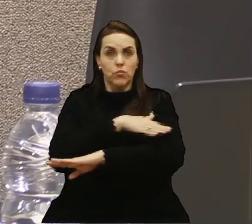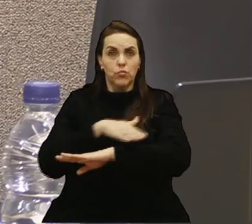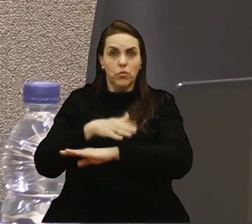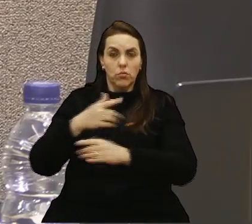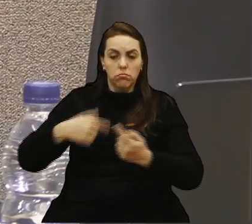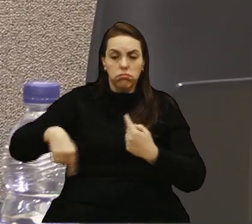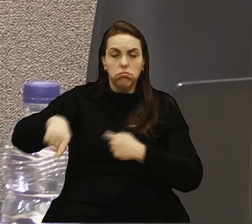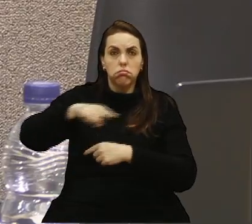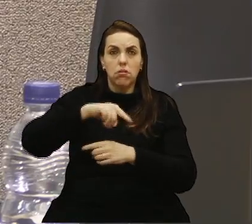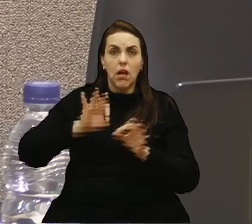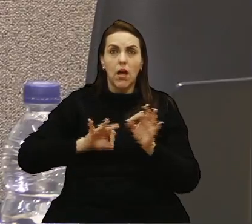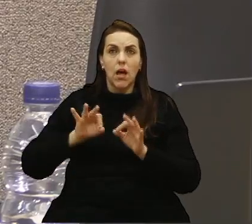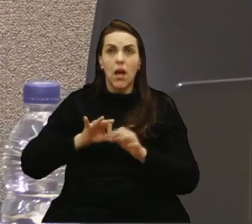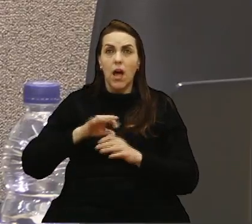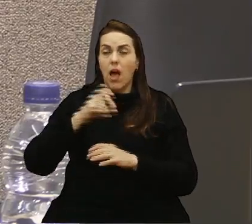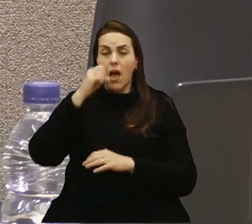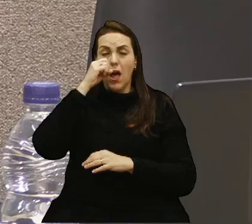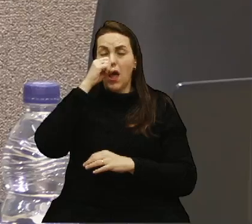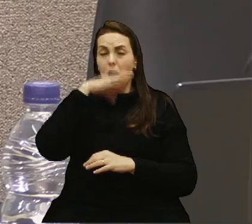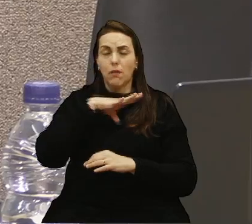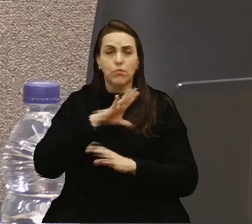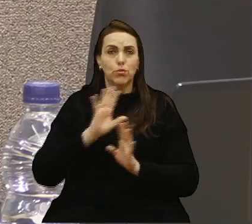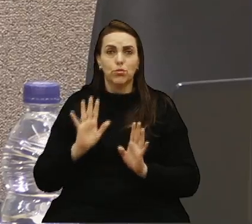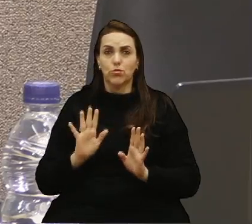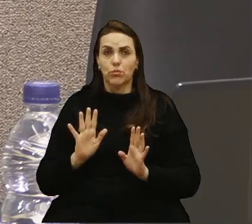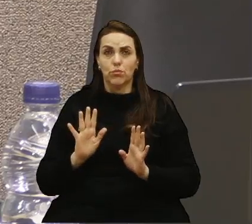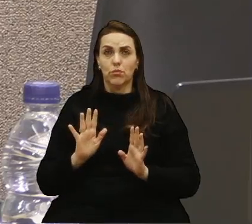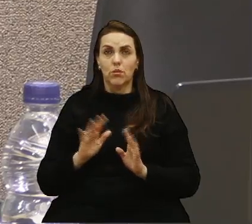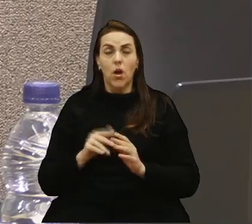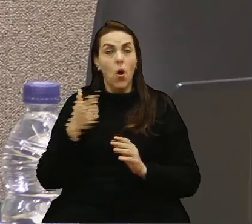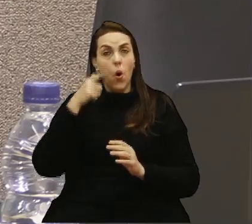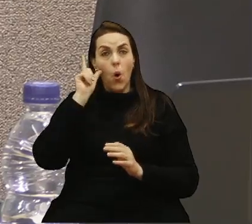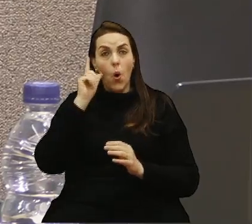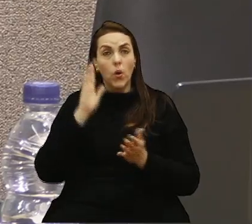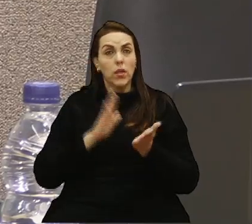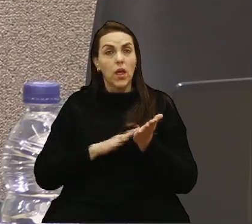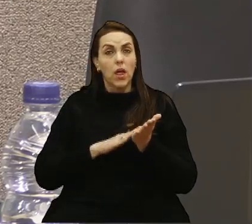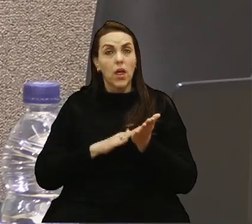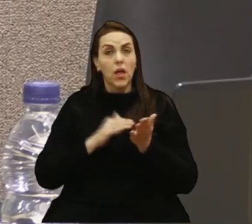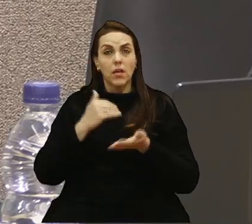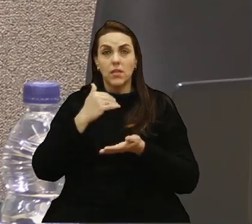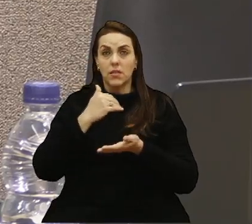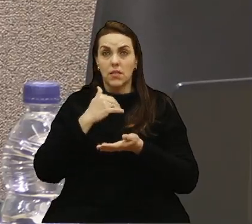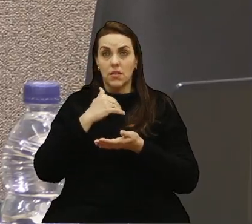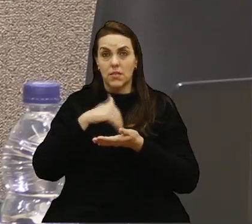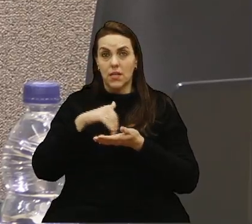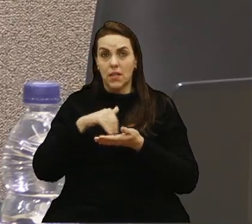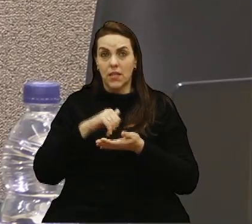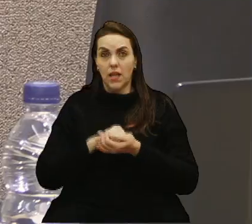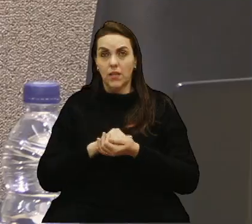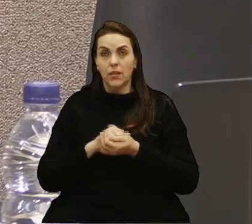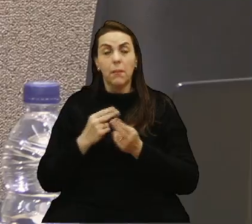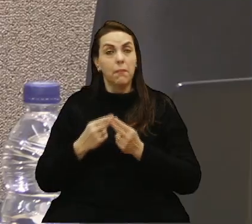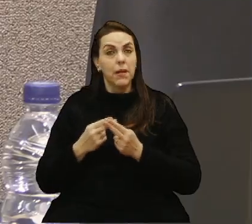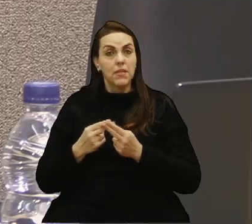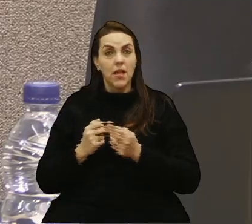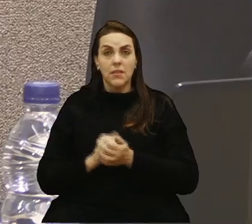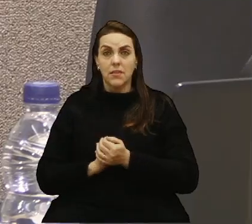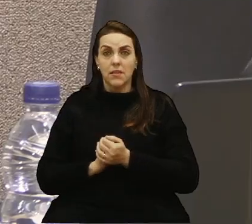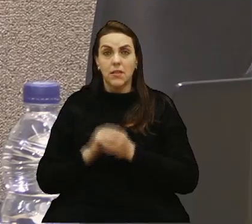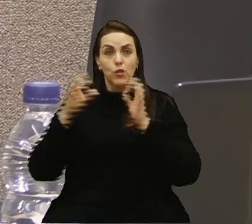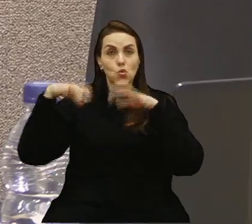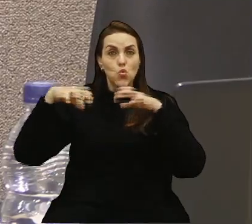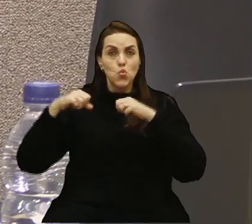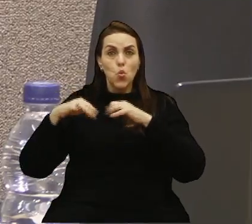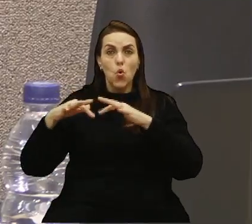lagoa, um absurdo, né? E ontem estava elogiando o secretário, nós precisamos ter paciência. E as chuvas,